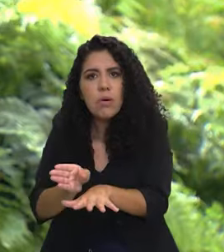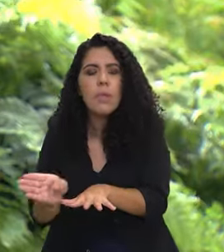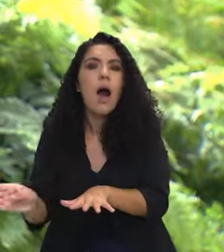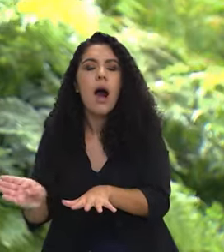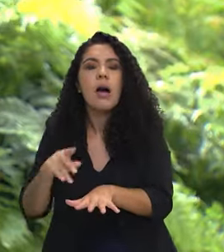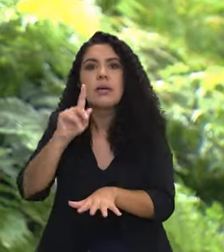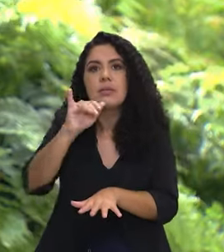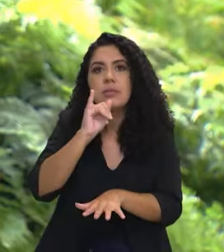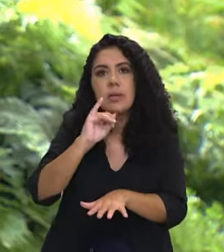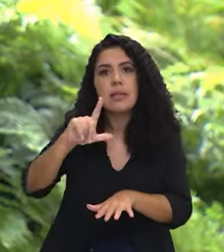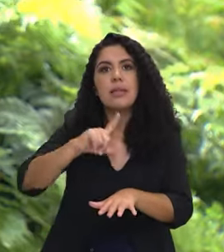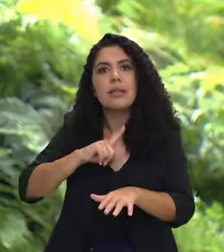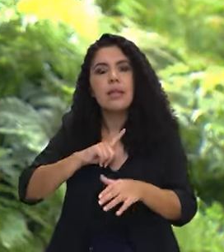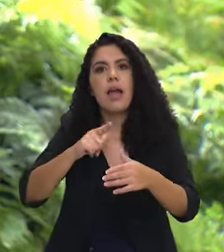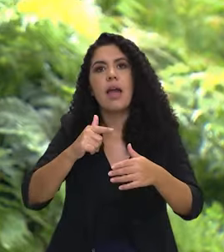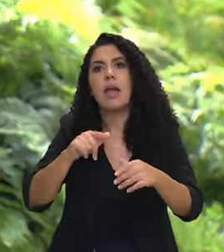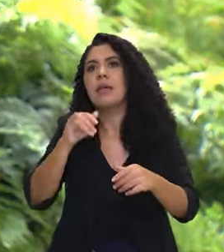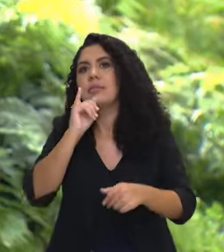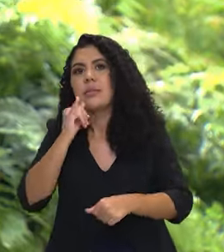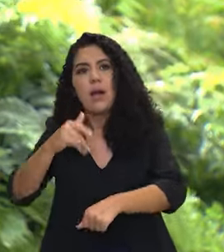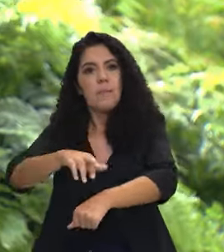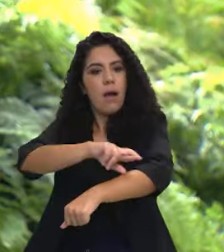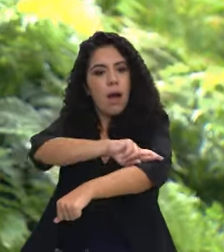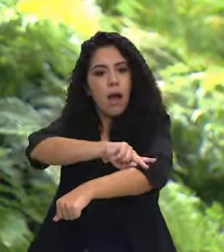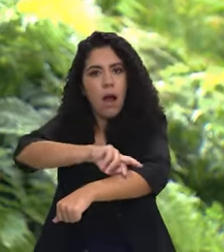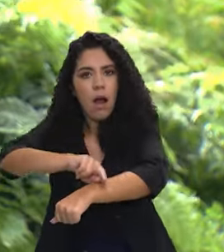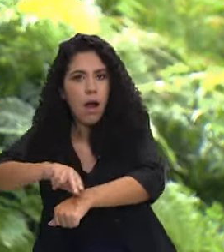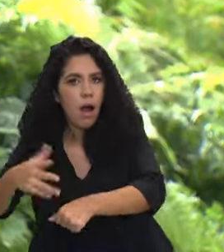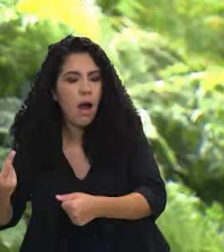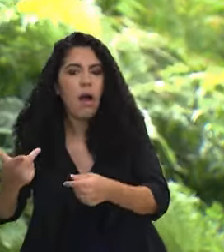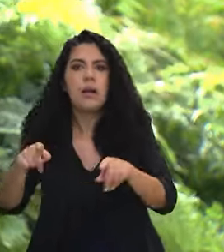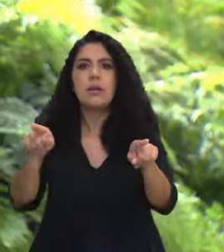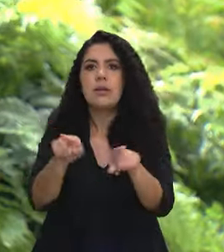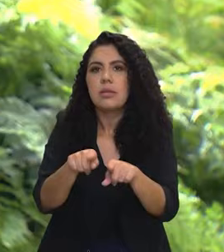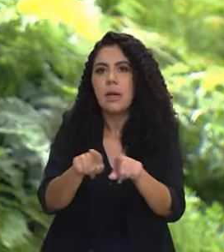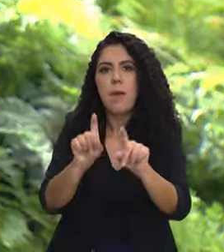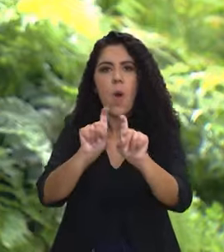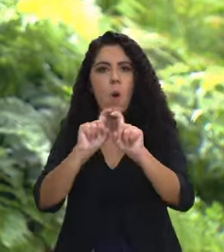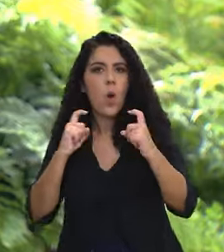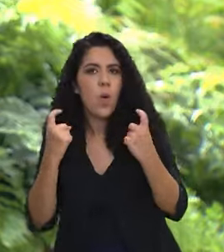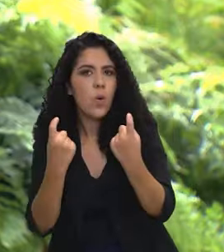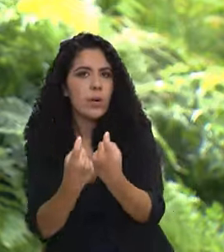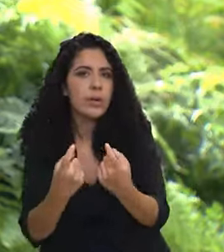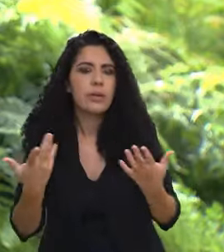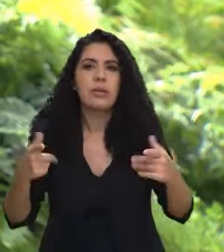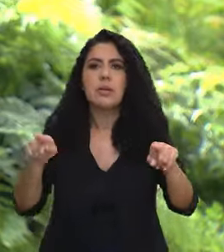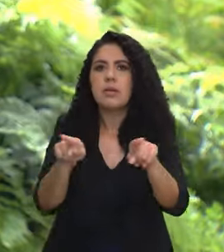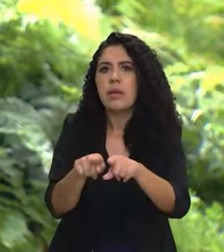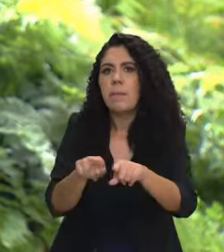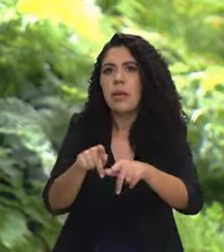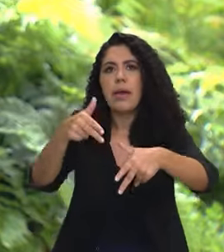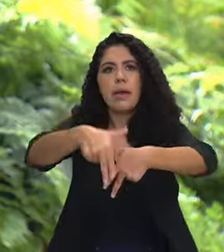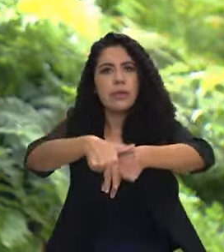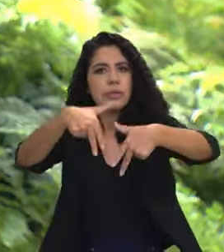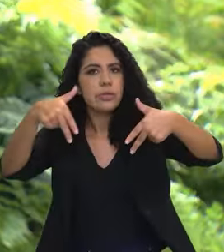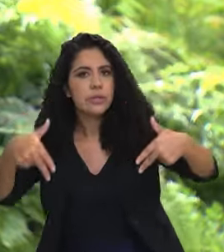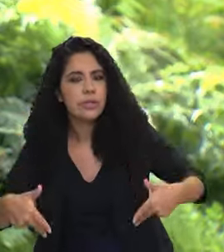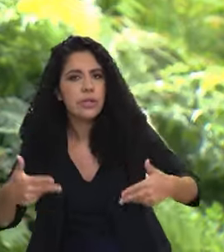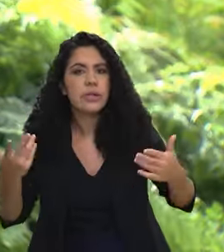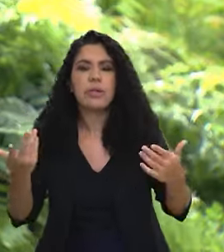é do que como outros fatores, raça, orientação sexual, origem geográfica,